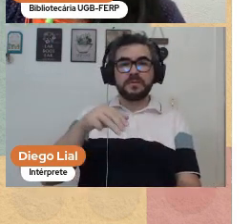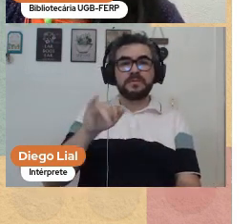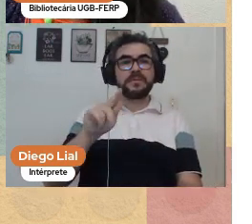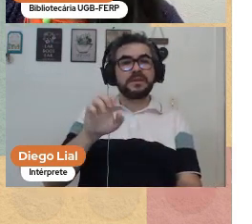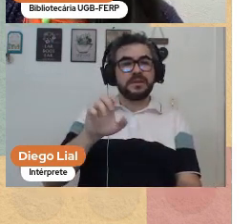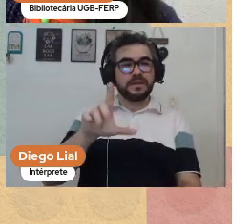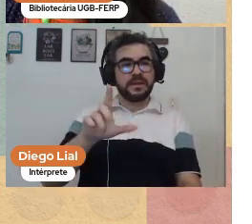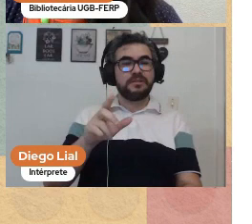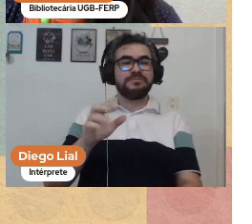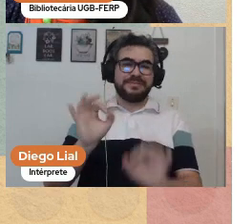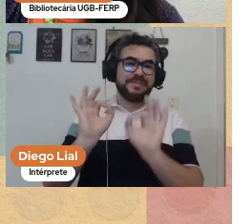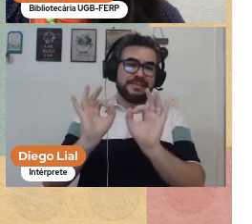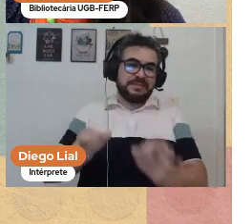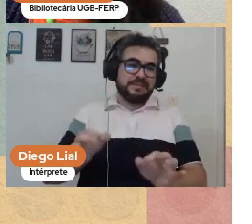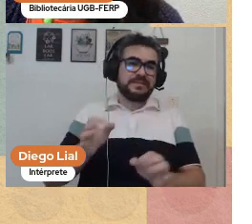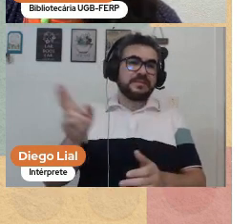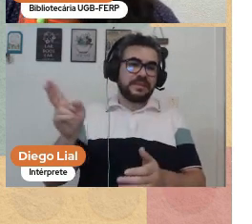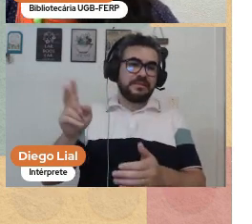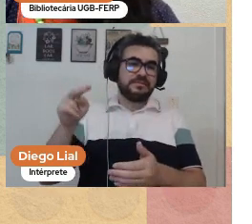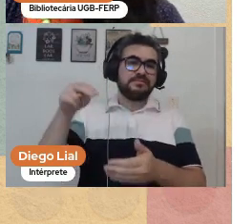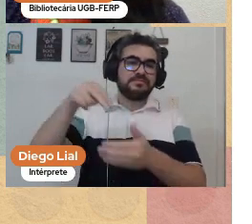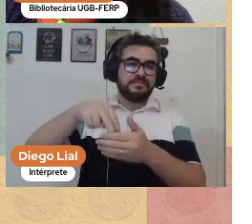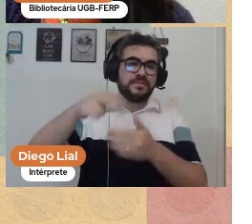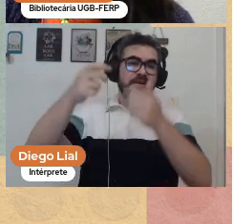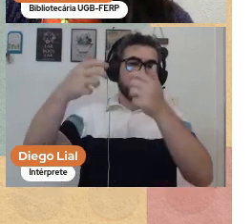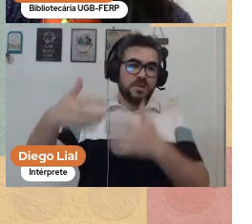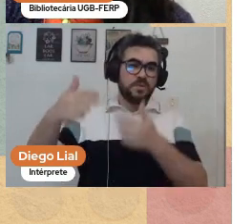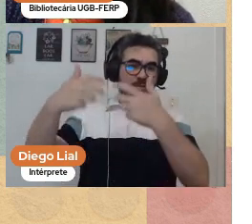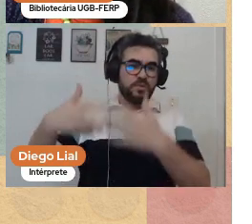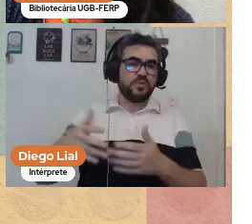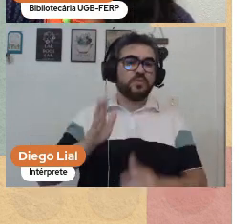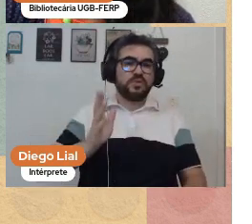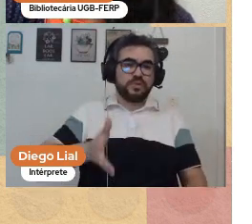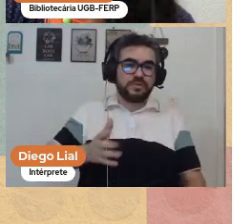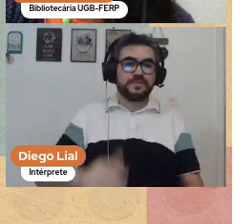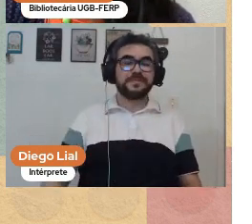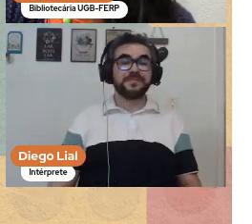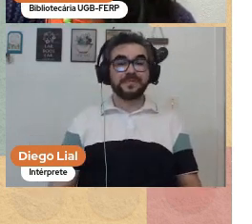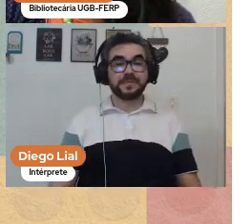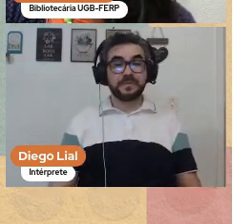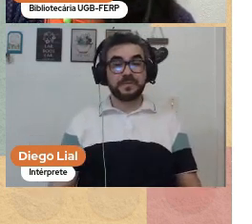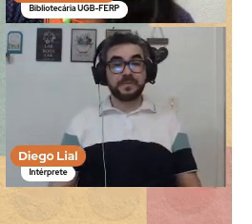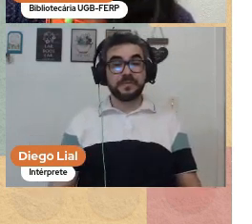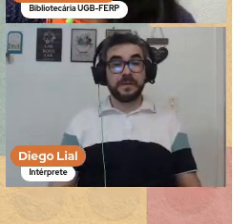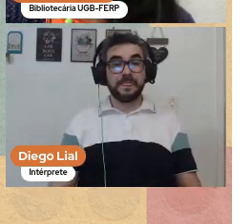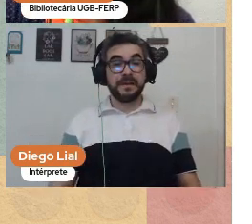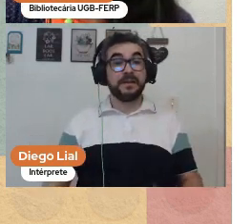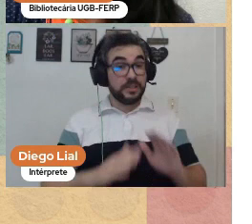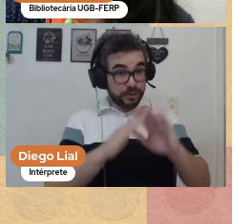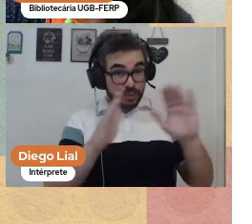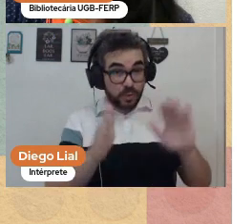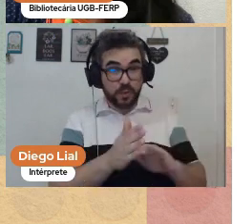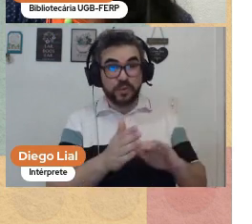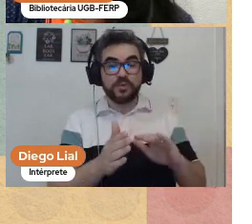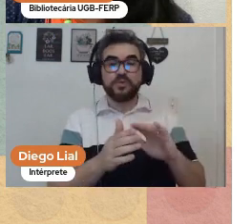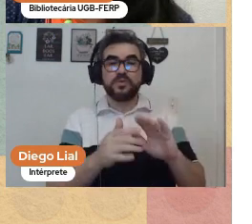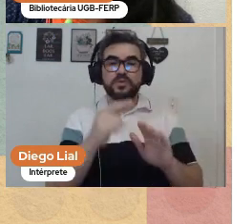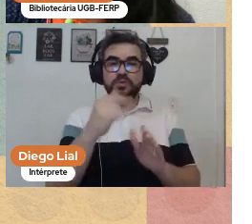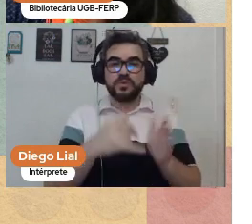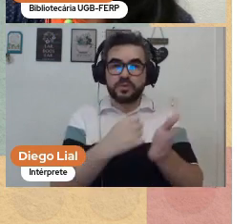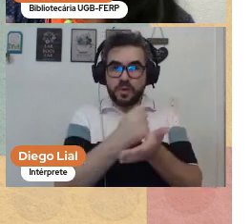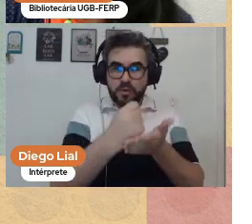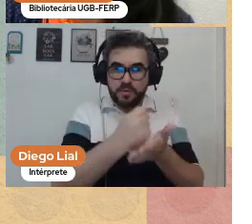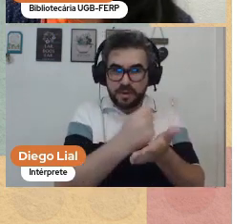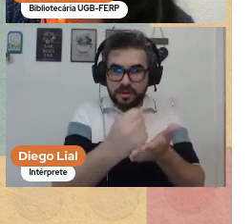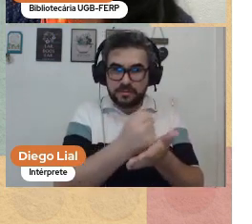também mencionou sobre essa questão muito melhor. E toda a documentação, que já nasce permanente, né, no